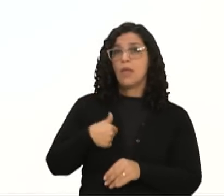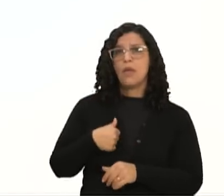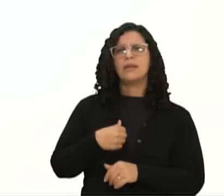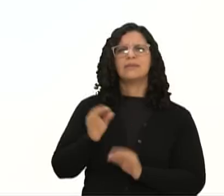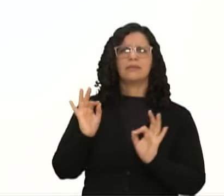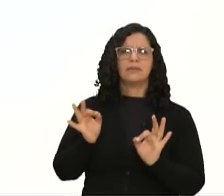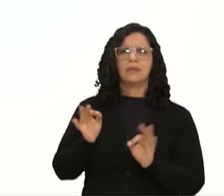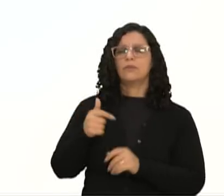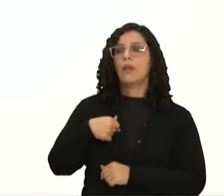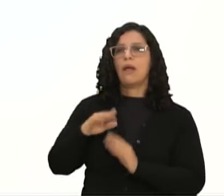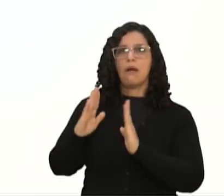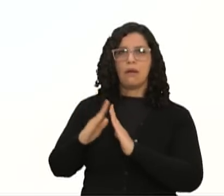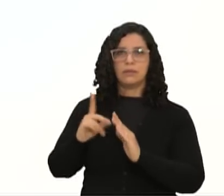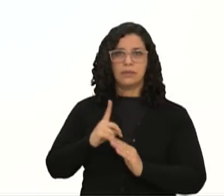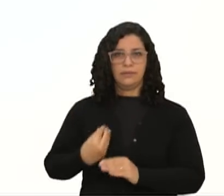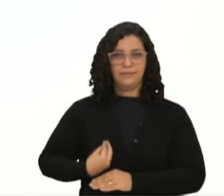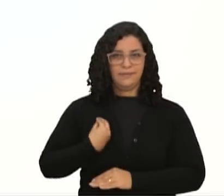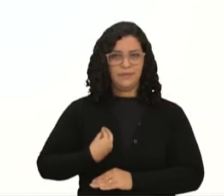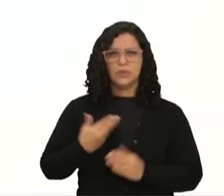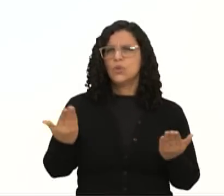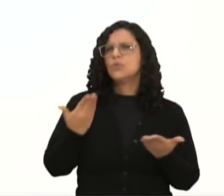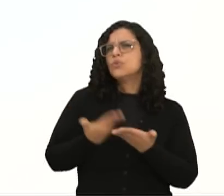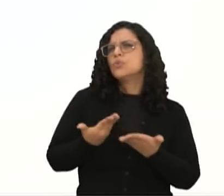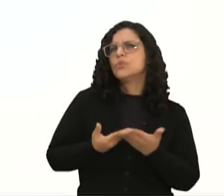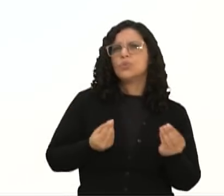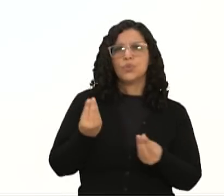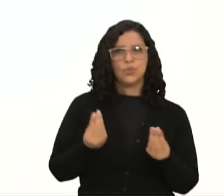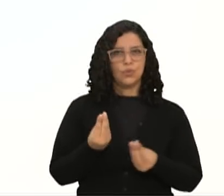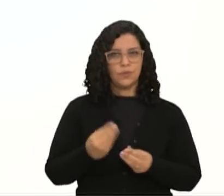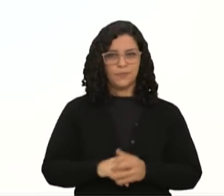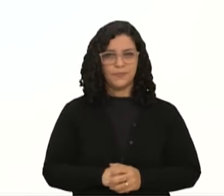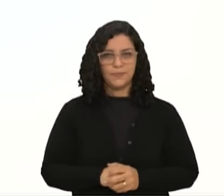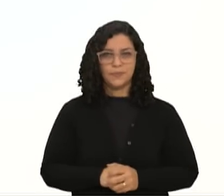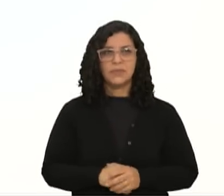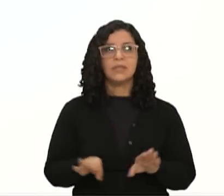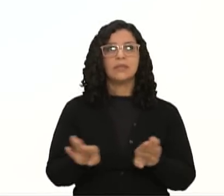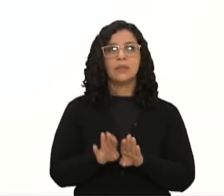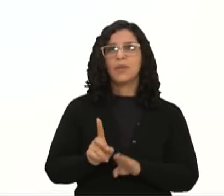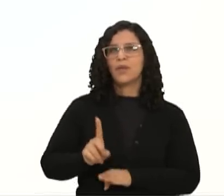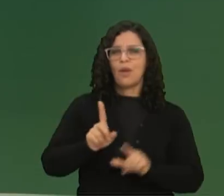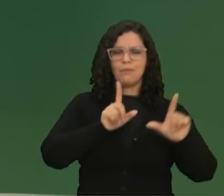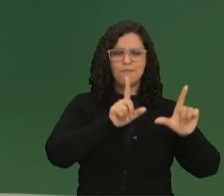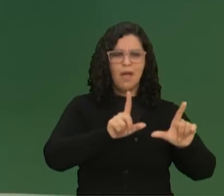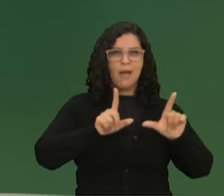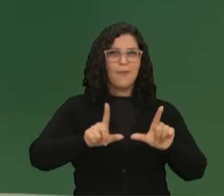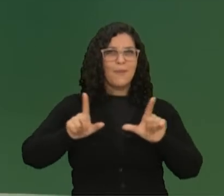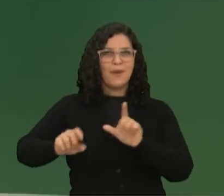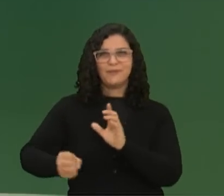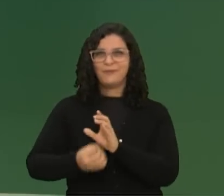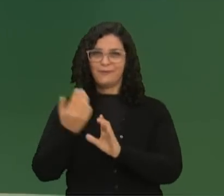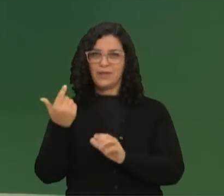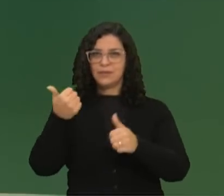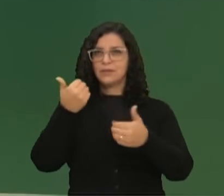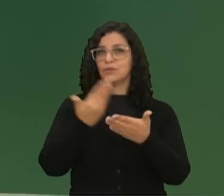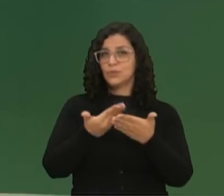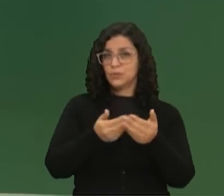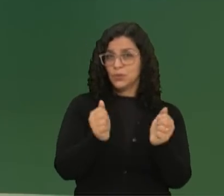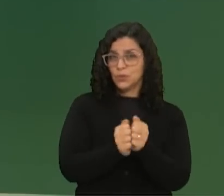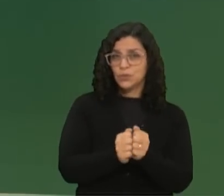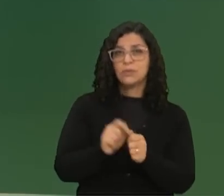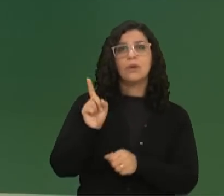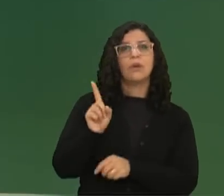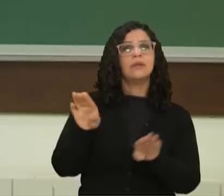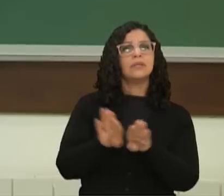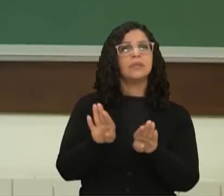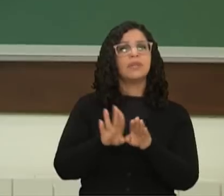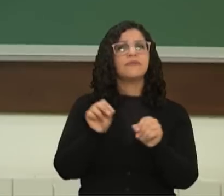dedução. O que nós estudamos hoje, né? As Comic Strip trouxe várias para nós analisarmos juntas e